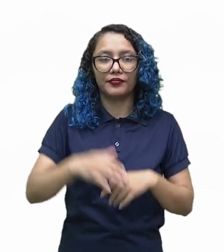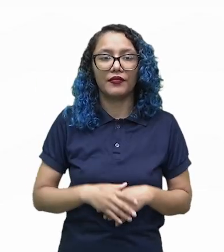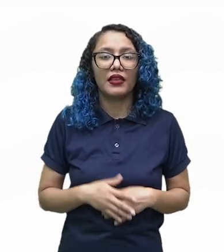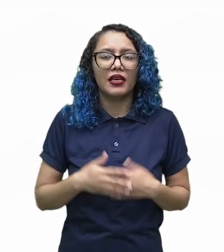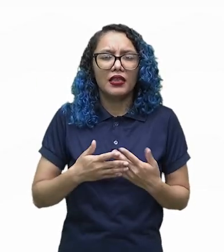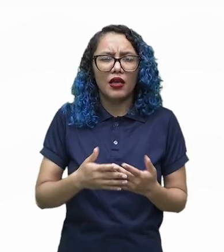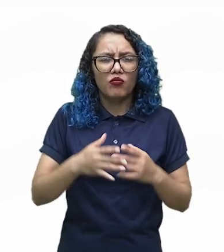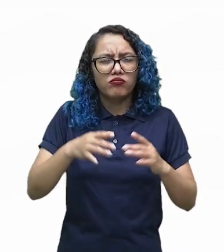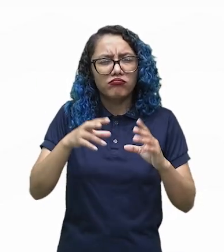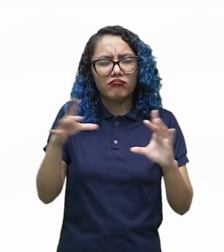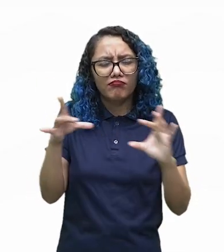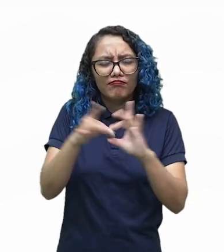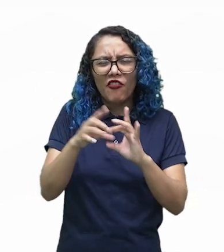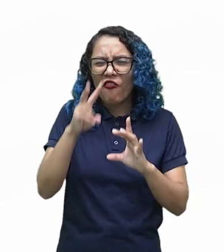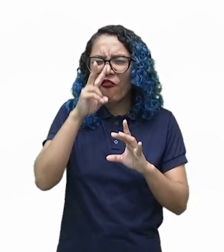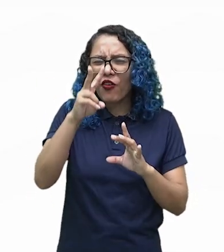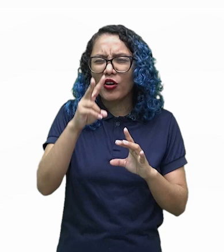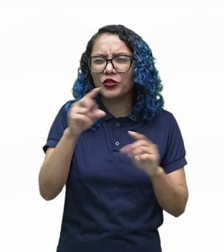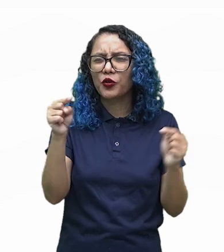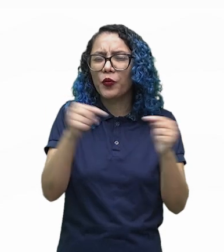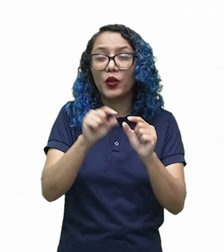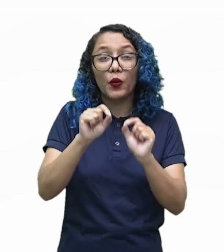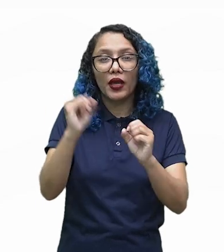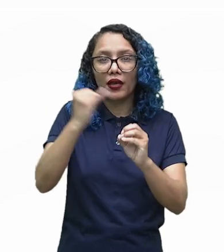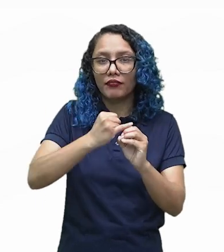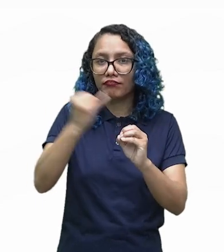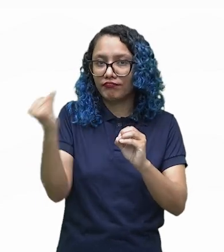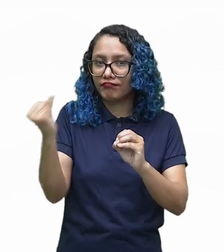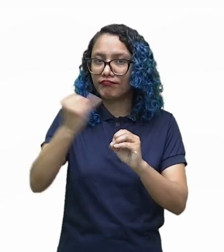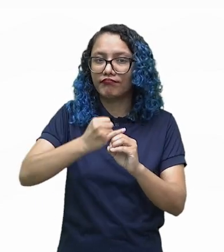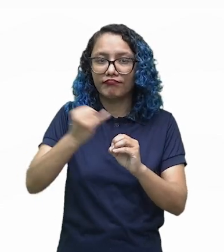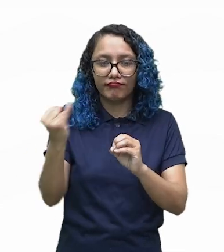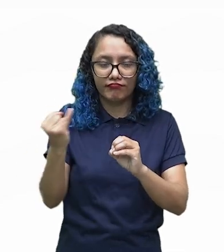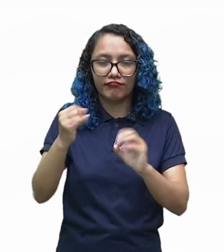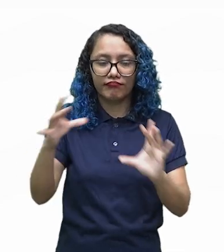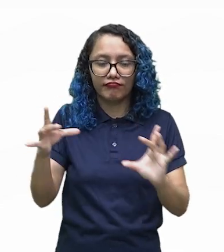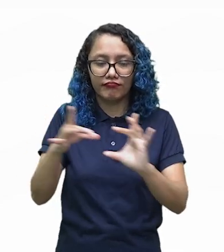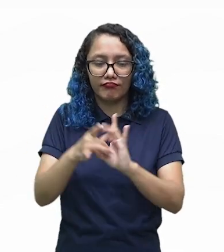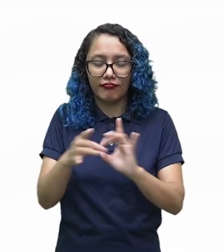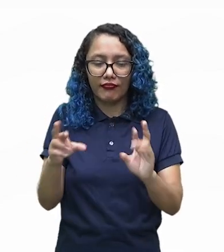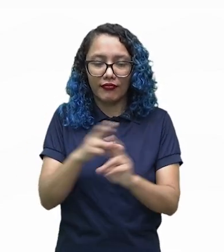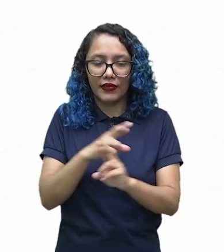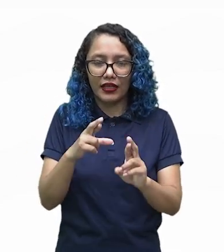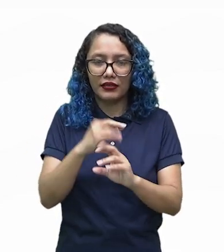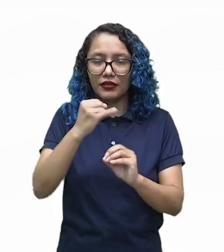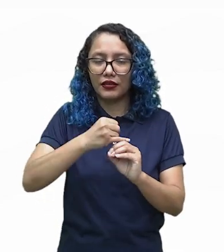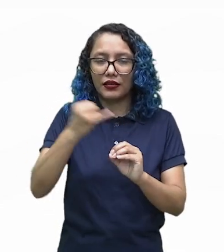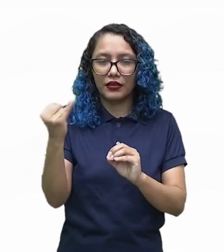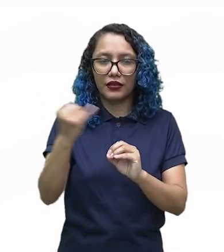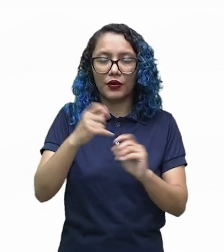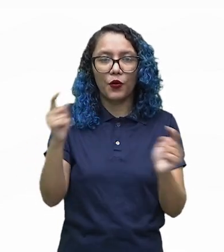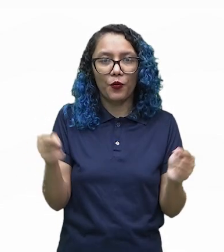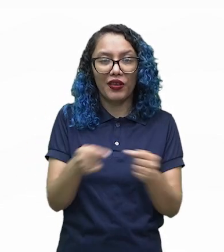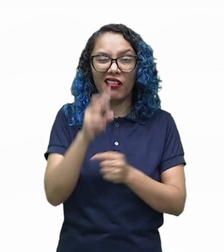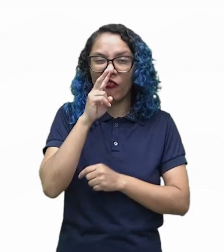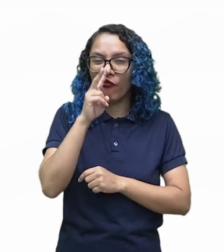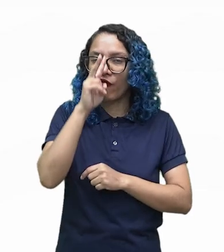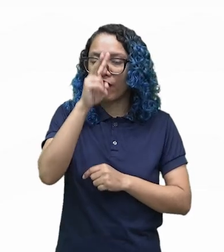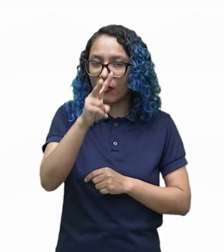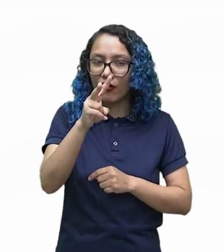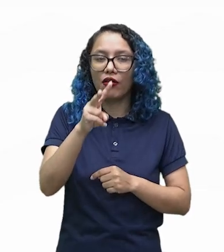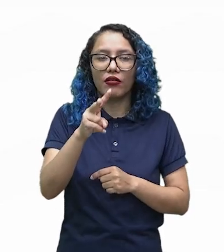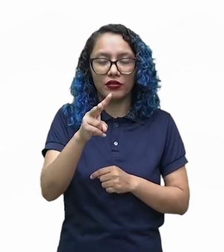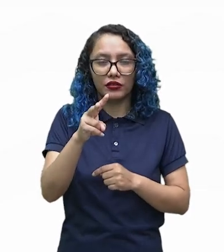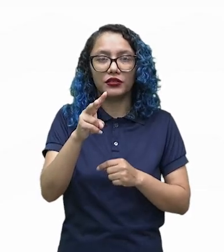ligação química forte? Ligação iônicas, né? As ligações iônicas, elas tendem a ser ligações, né, em que